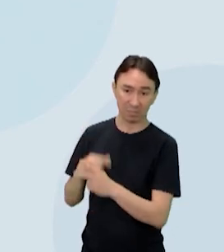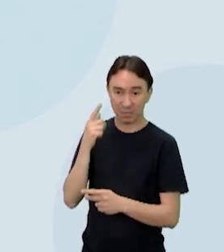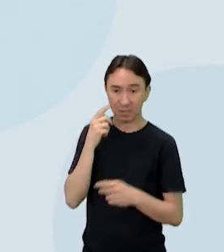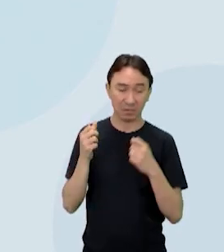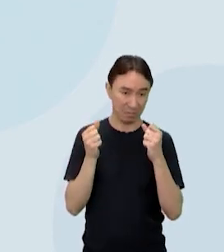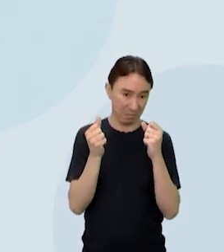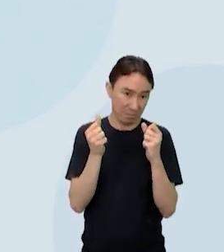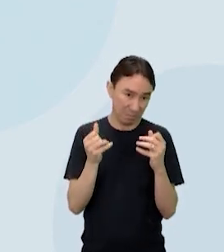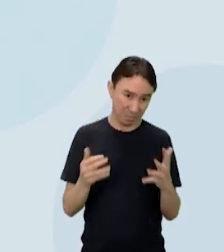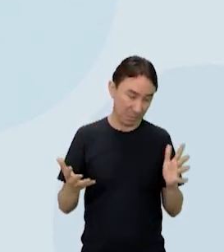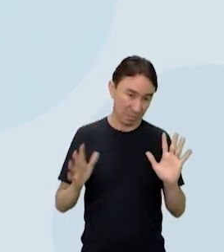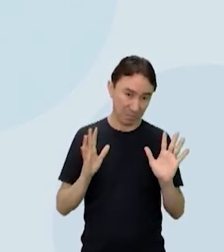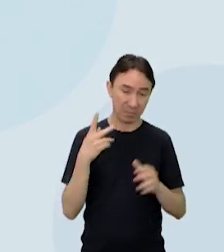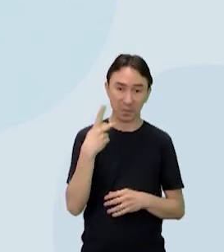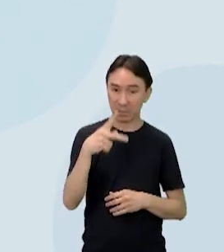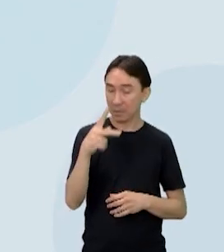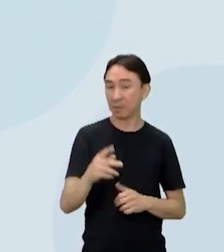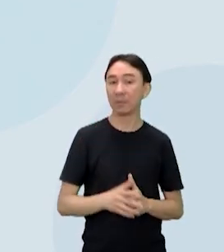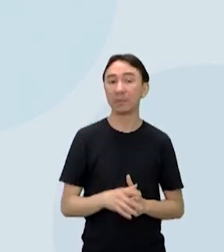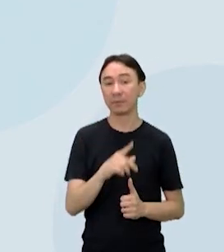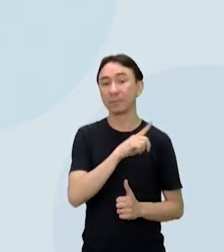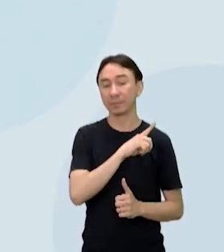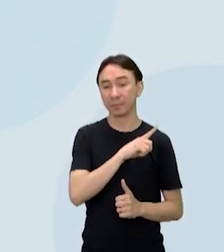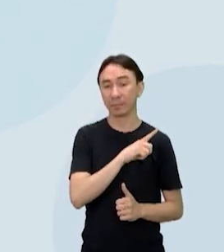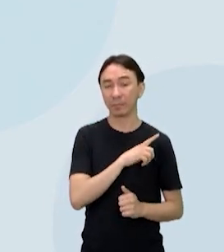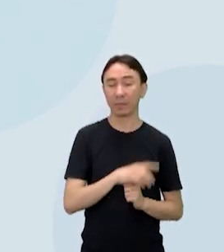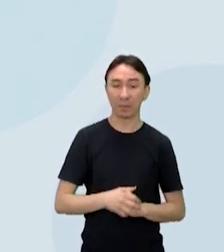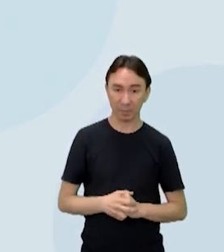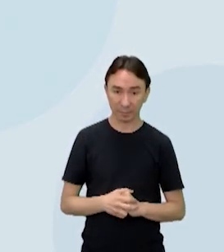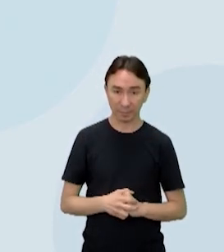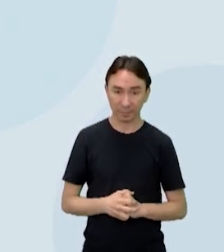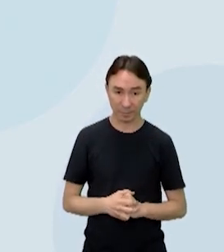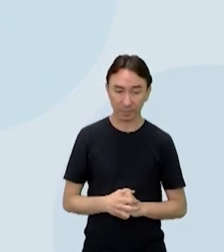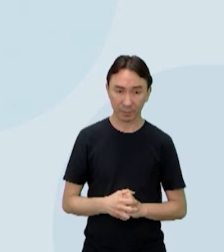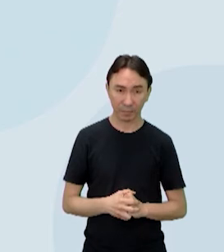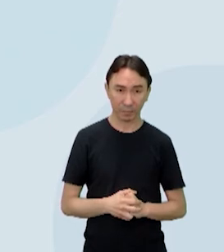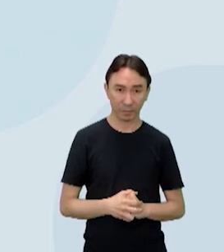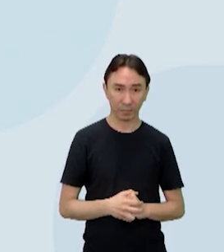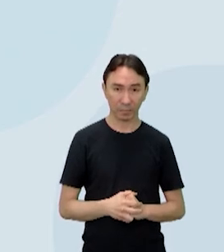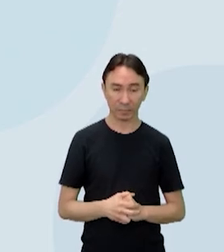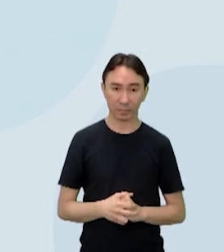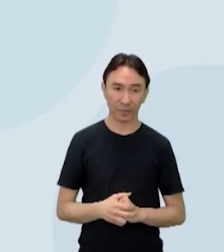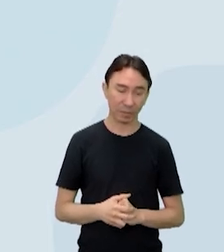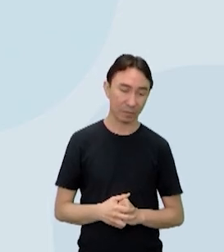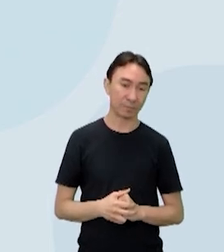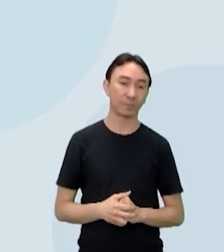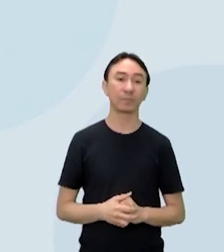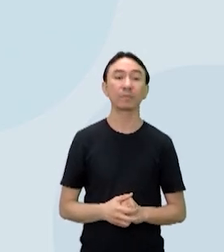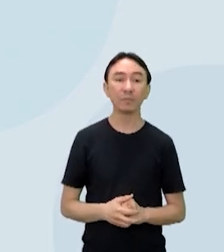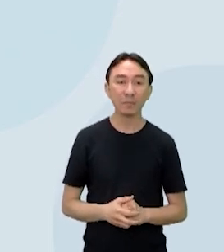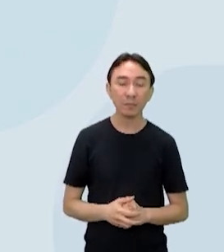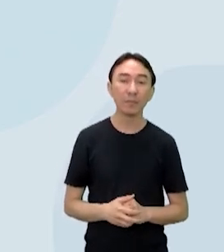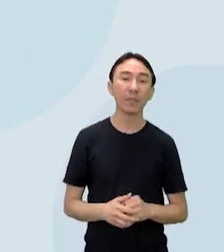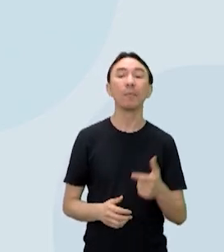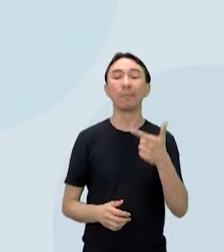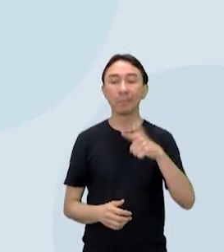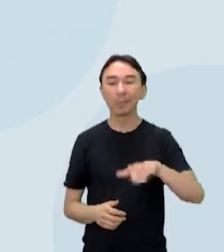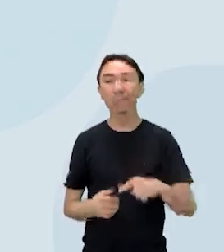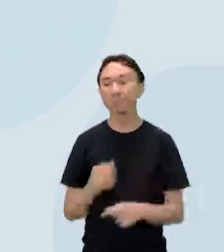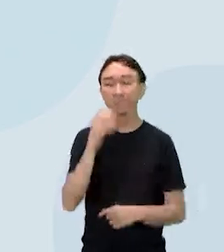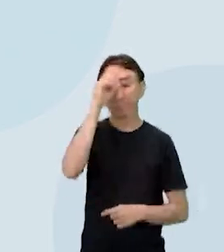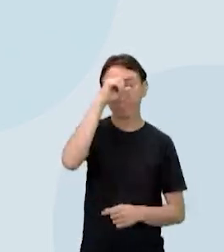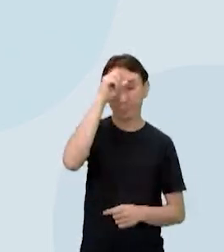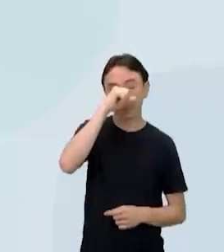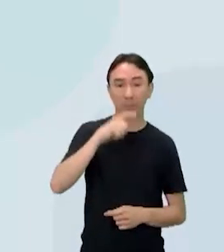próprio livro de vocês, tá aí a respeito da origem da vida. E também, né, para vocês saberem mais, tem aí